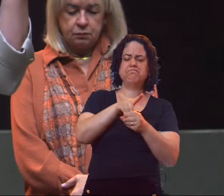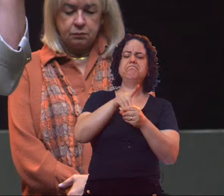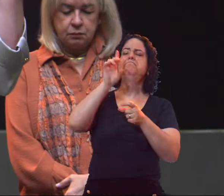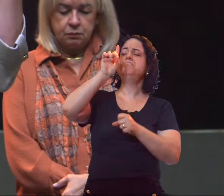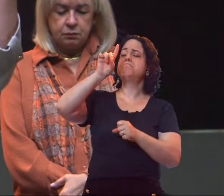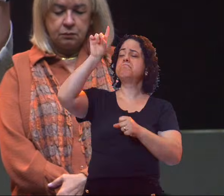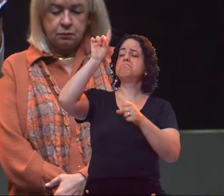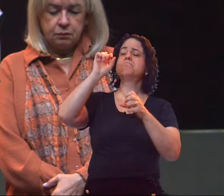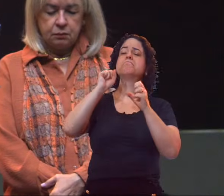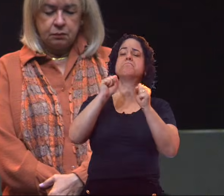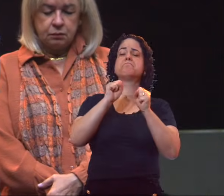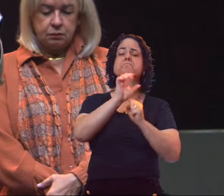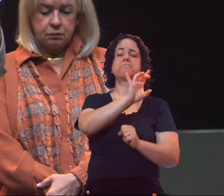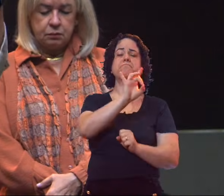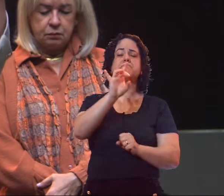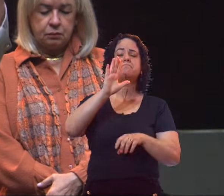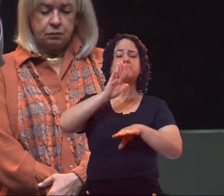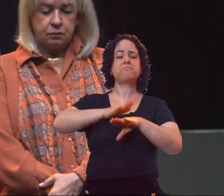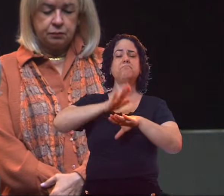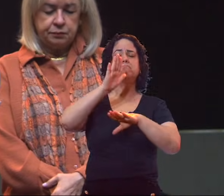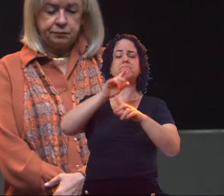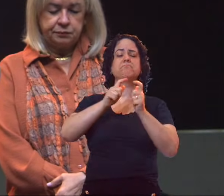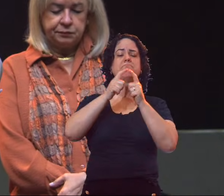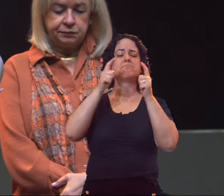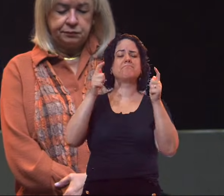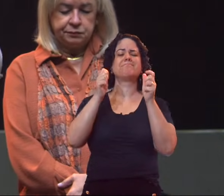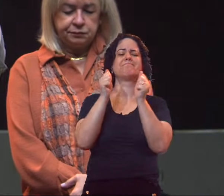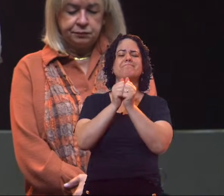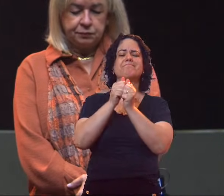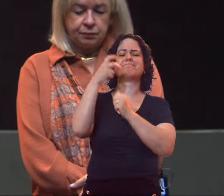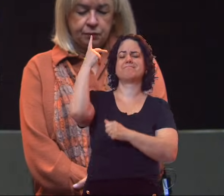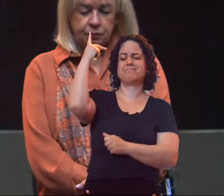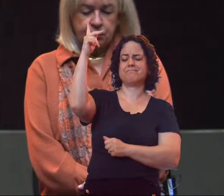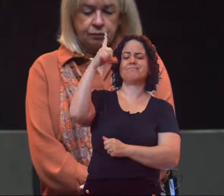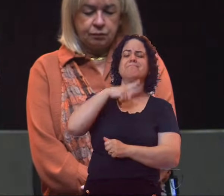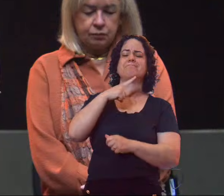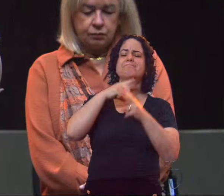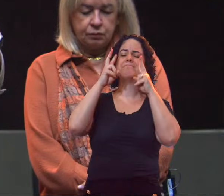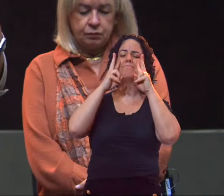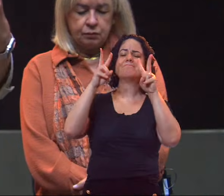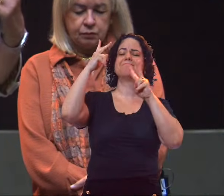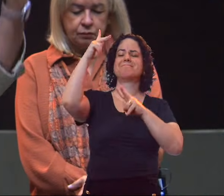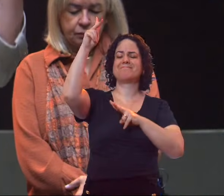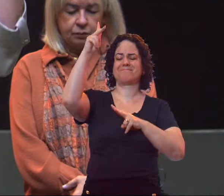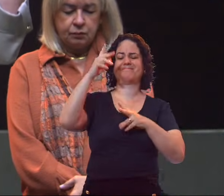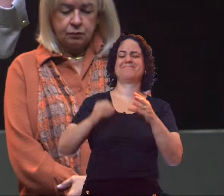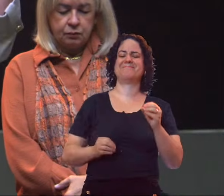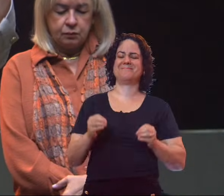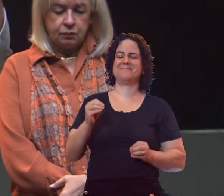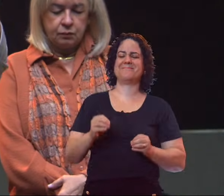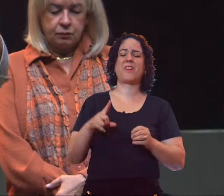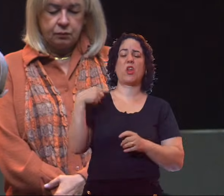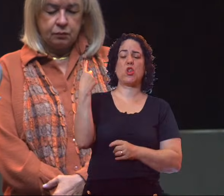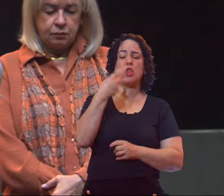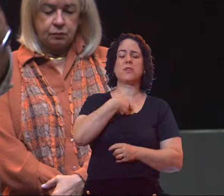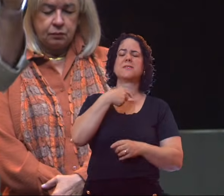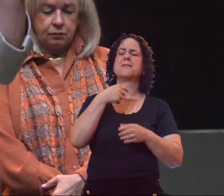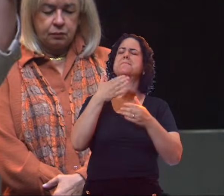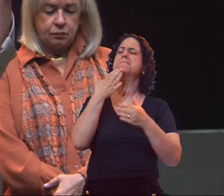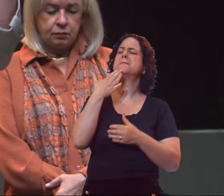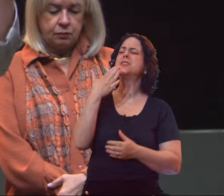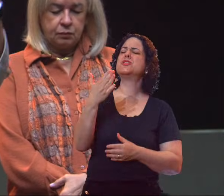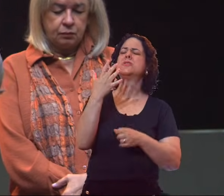que eles possam cada vez mais crescer em ti e ter a visão da tua obra. Deus, nós estamos clamando